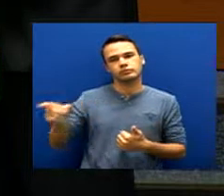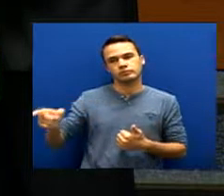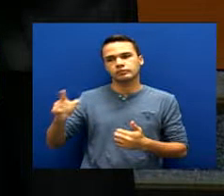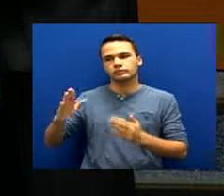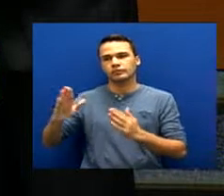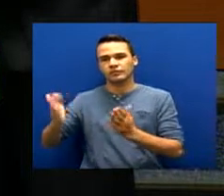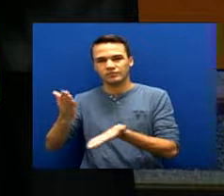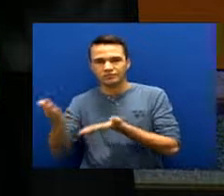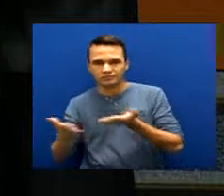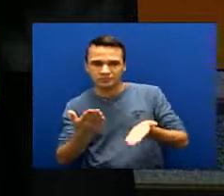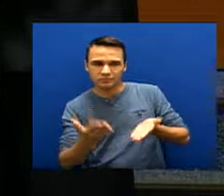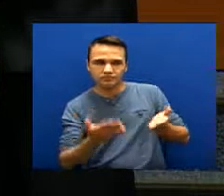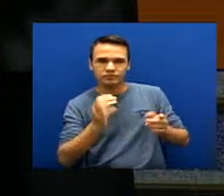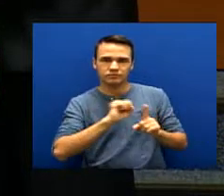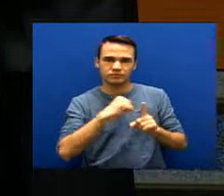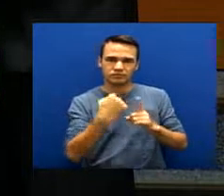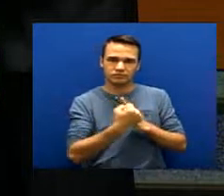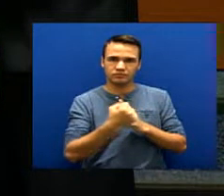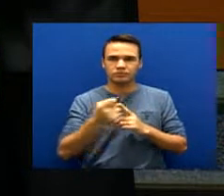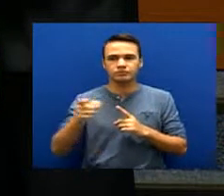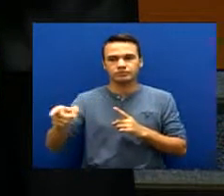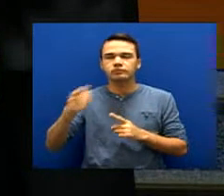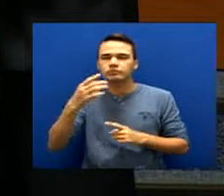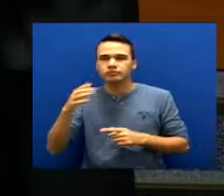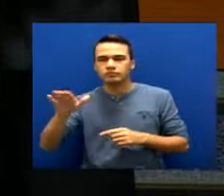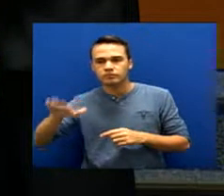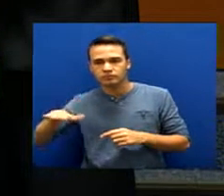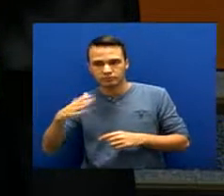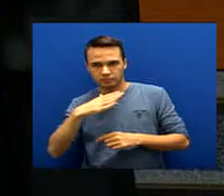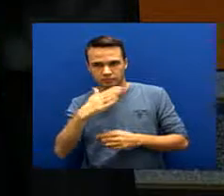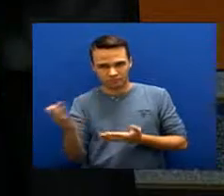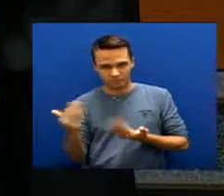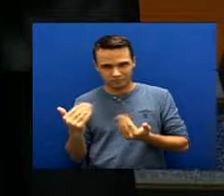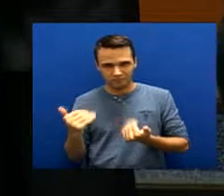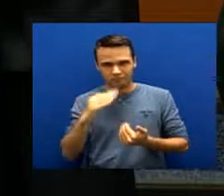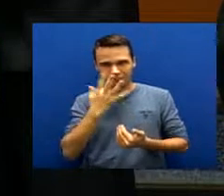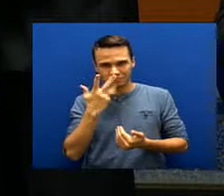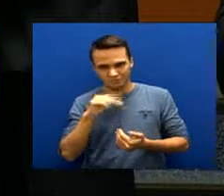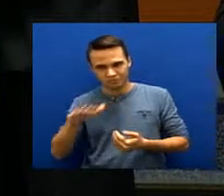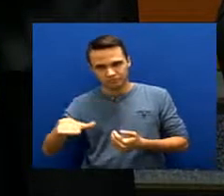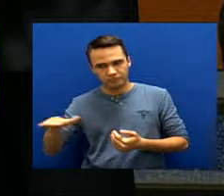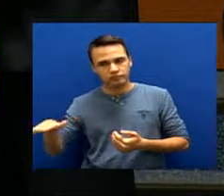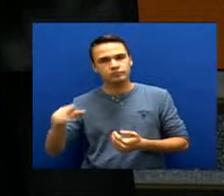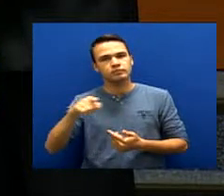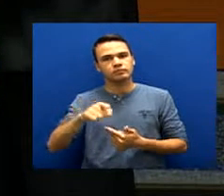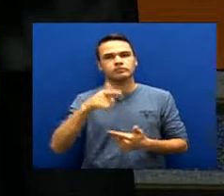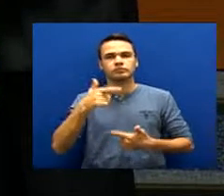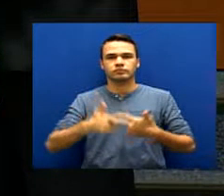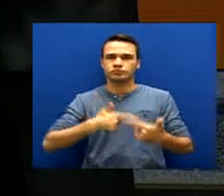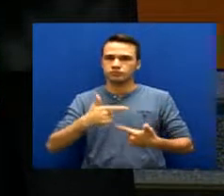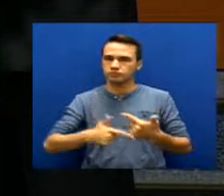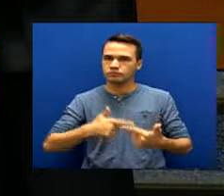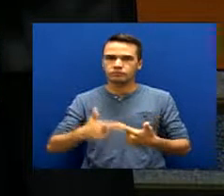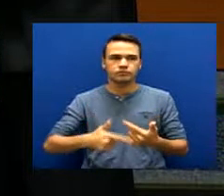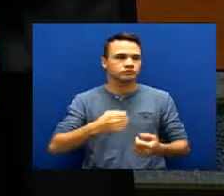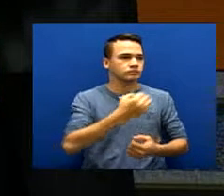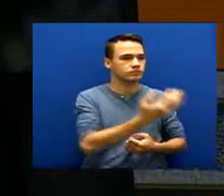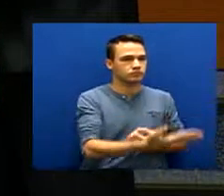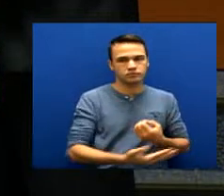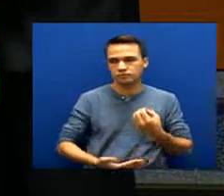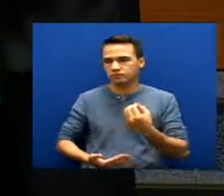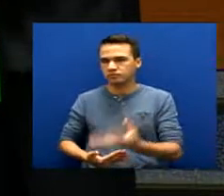apresentações, mas pode ser que tenha alguém nesse auditório que ainda não conhecia teu